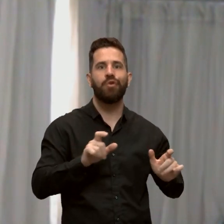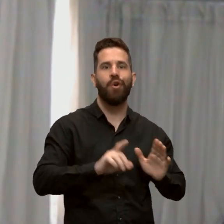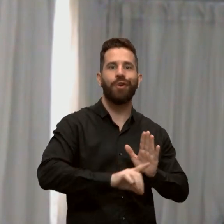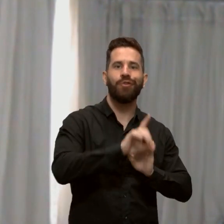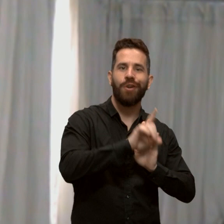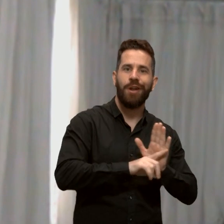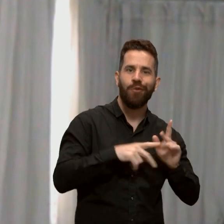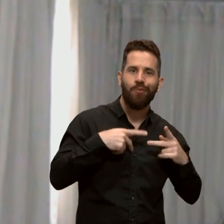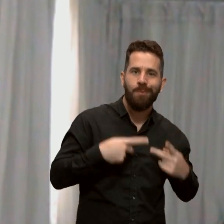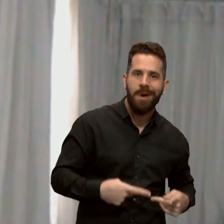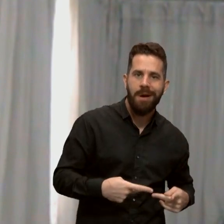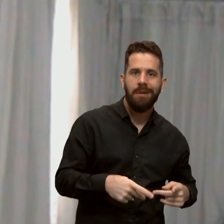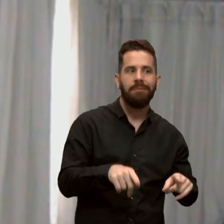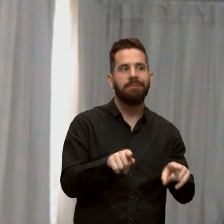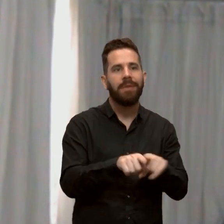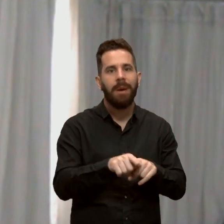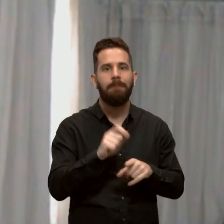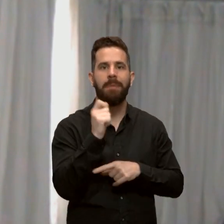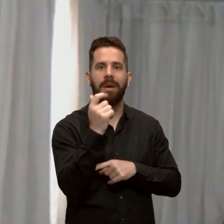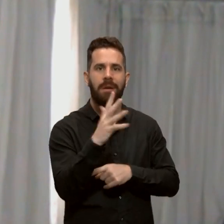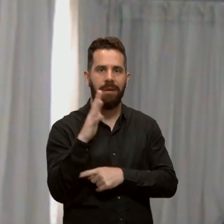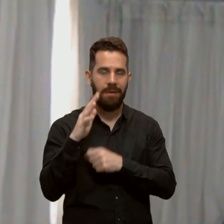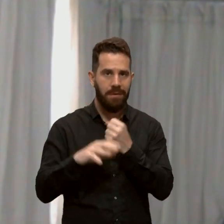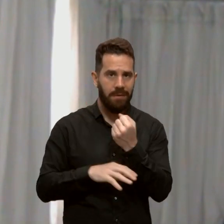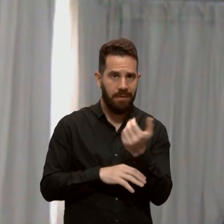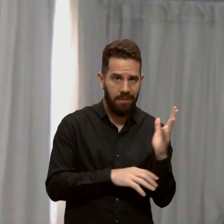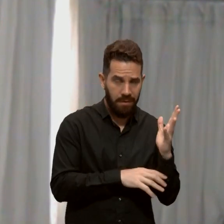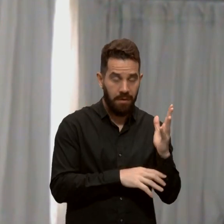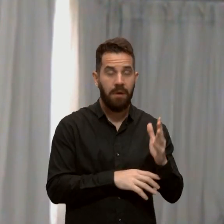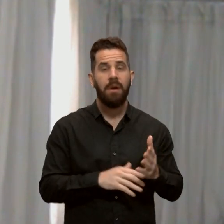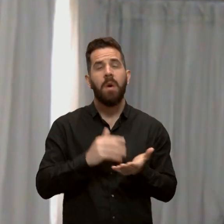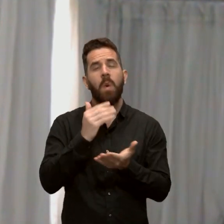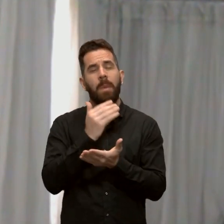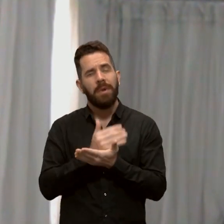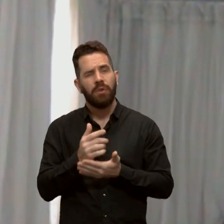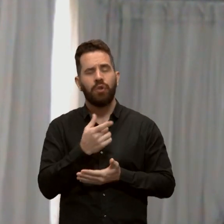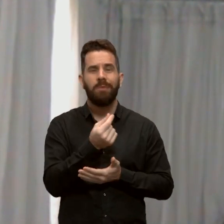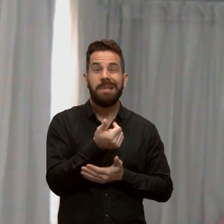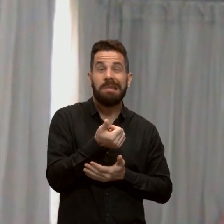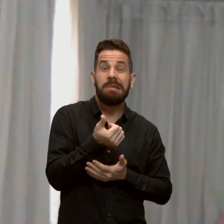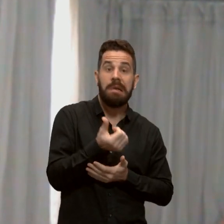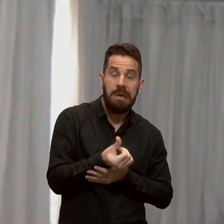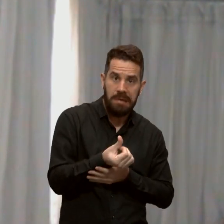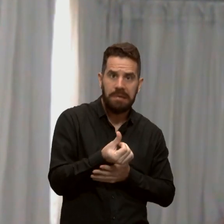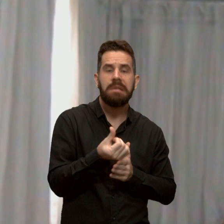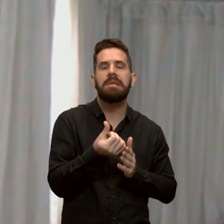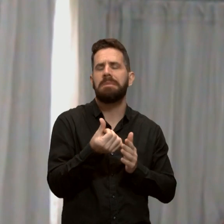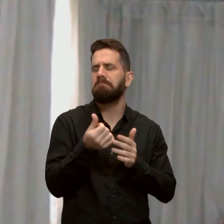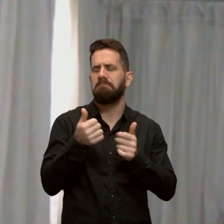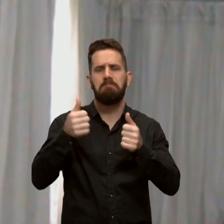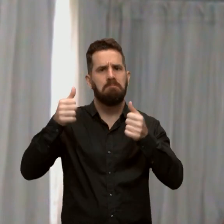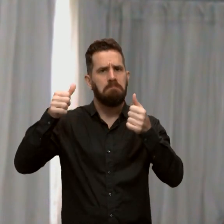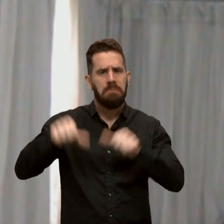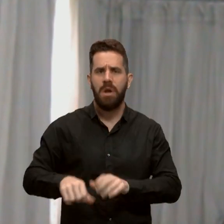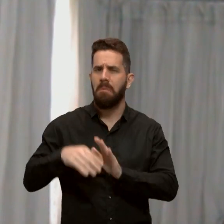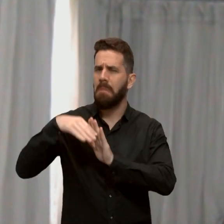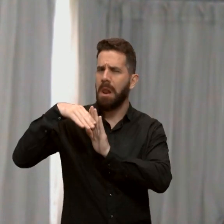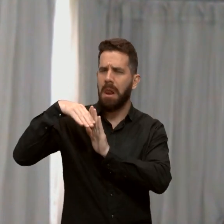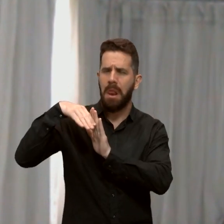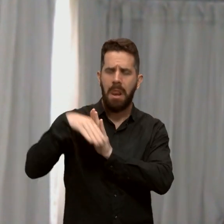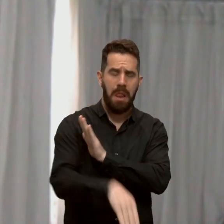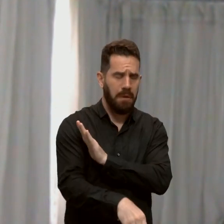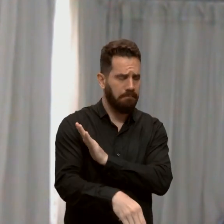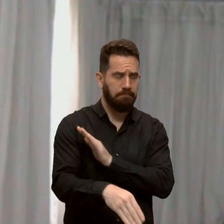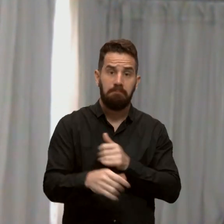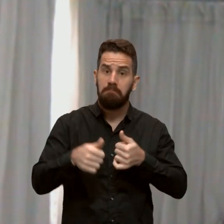a partir de 2013, mais especificamente depois de 2016, essa situação piorou bastante,